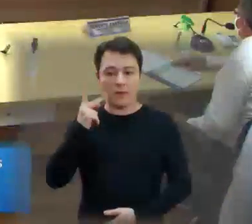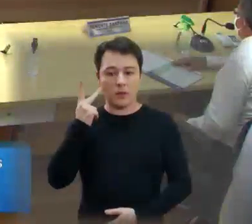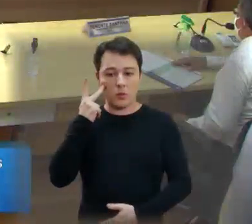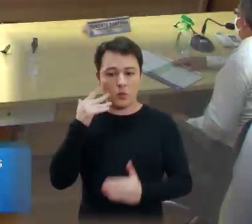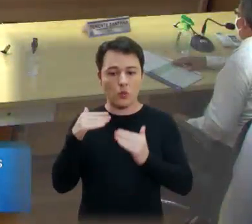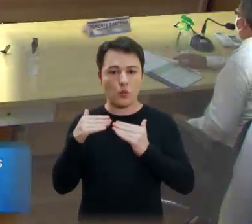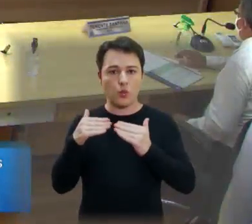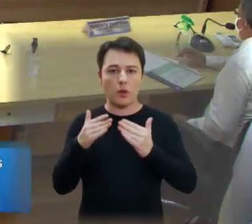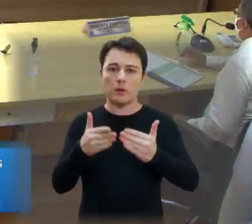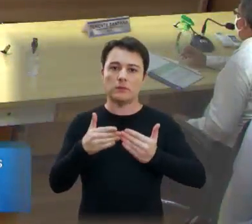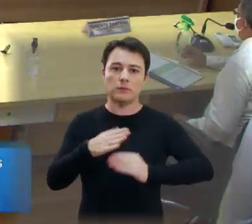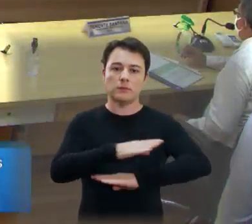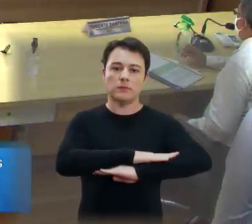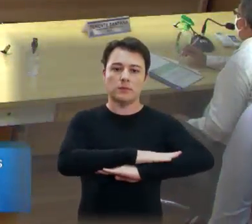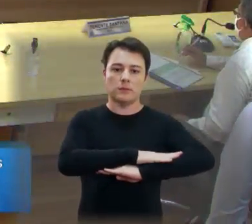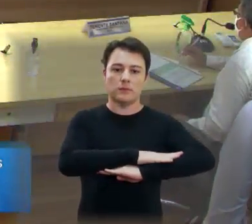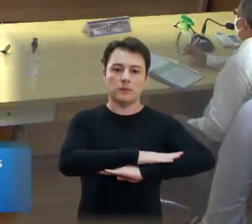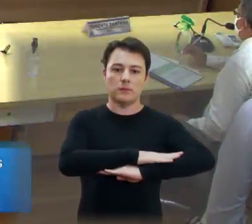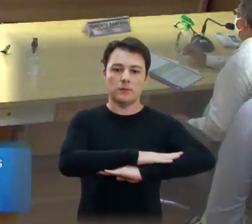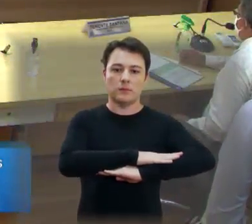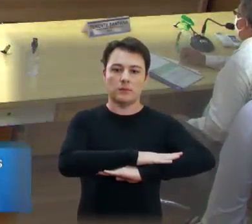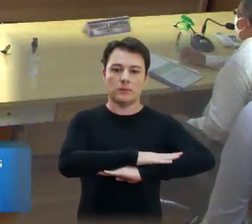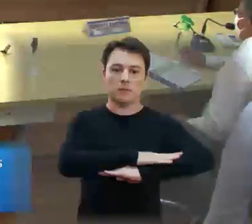permaneçam como estão.